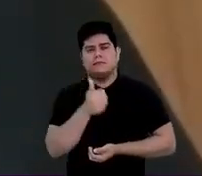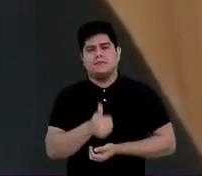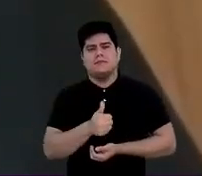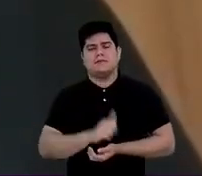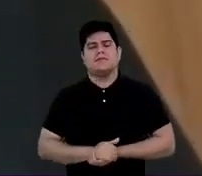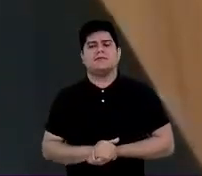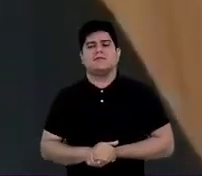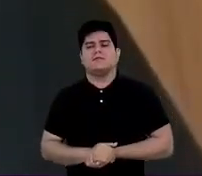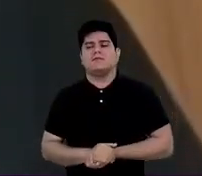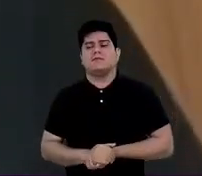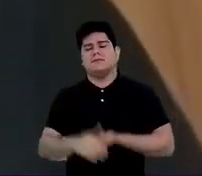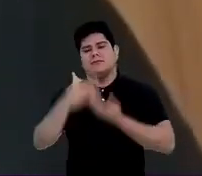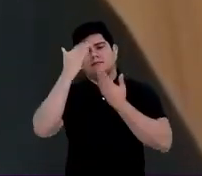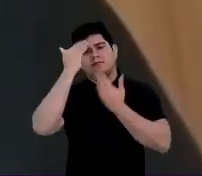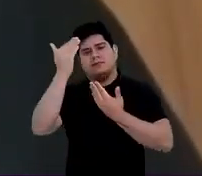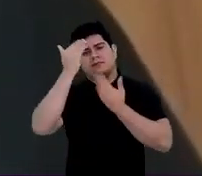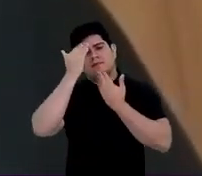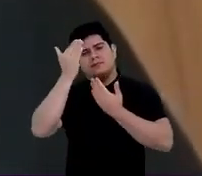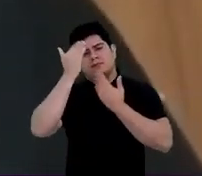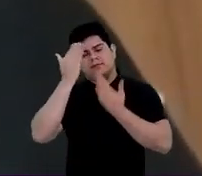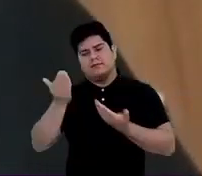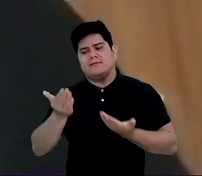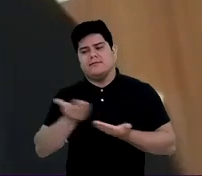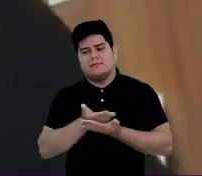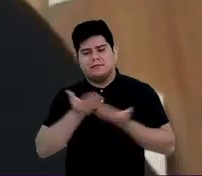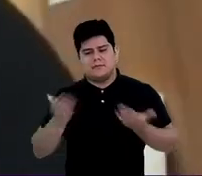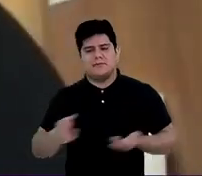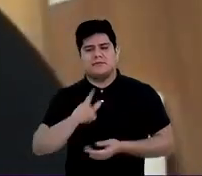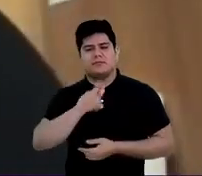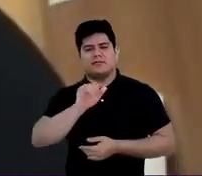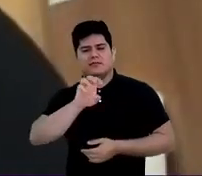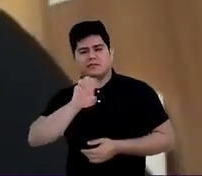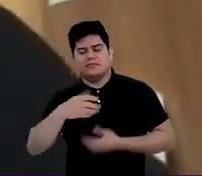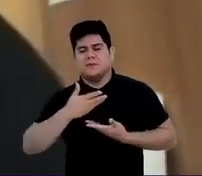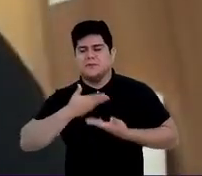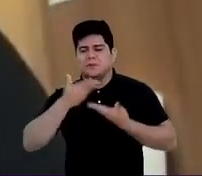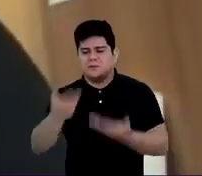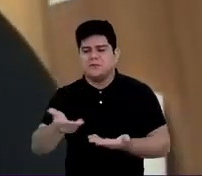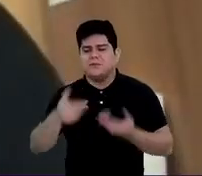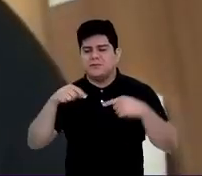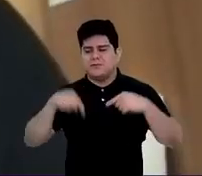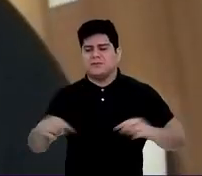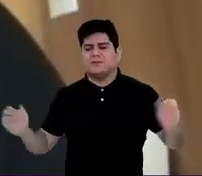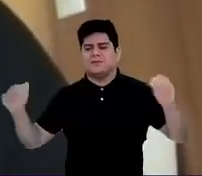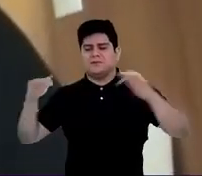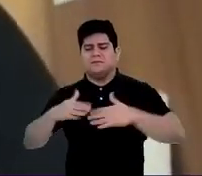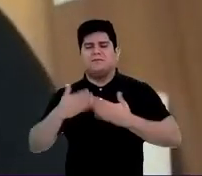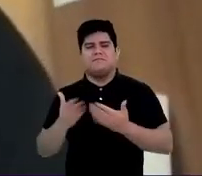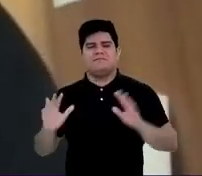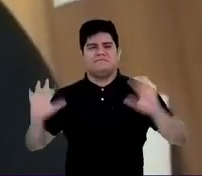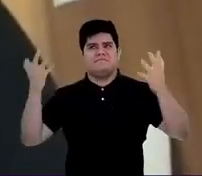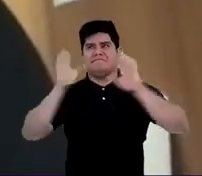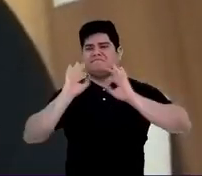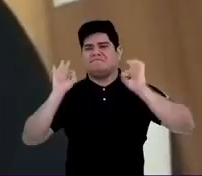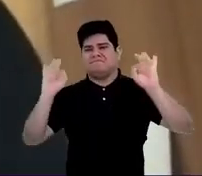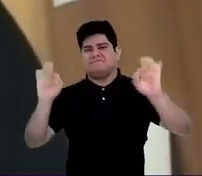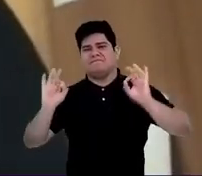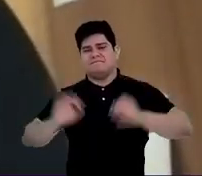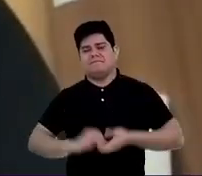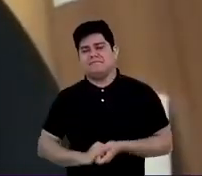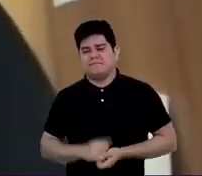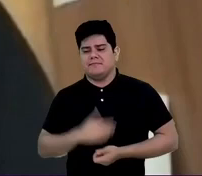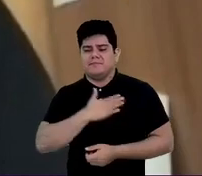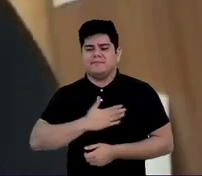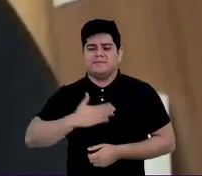primeiro eu queria agradecer ao Fernando Meton, a Gisele, pelo convite para estar no Summit, um evento assim sensacional. Muito prazer